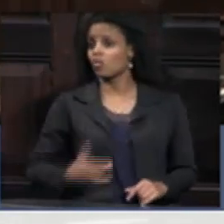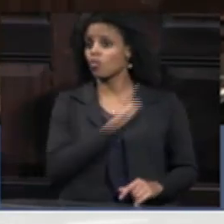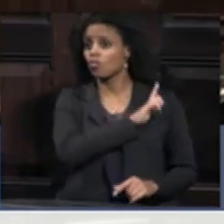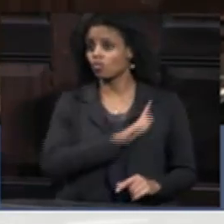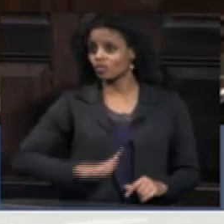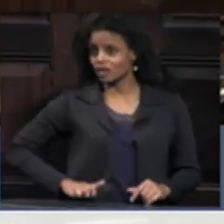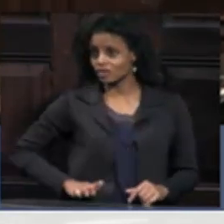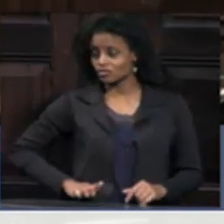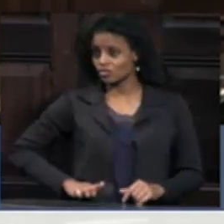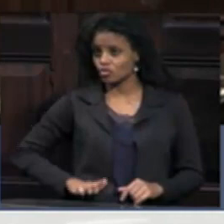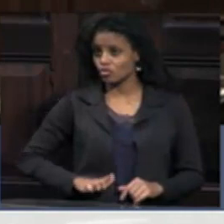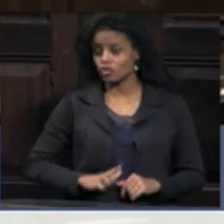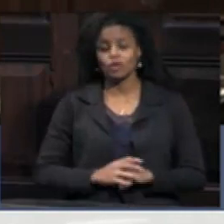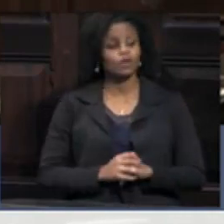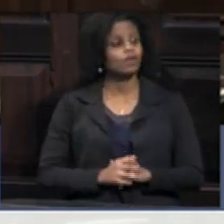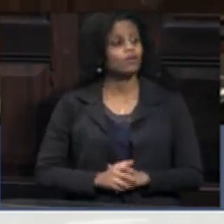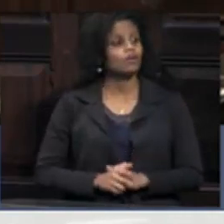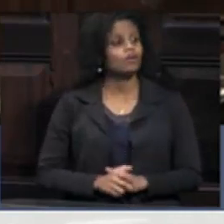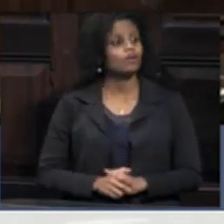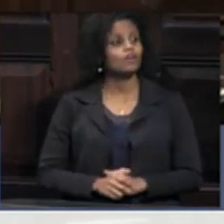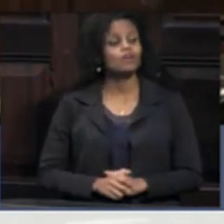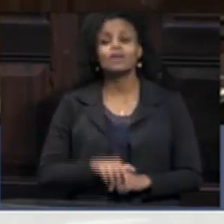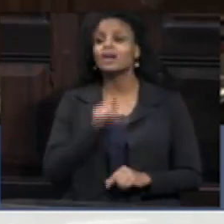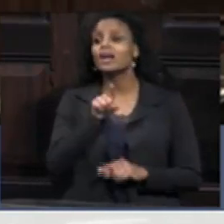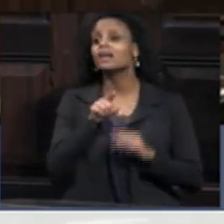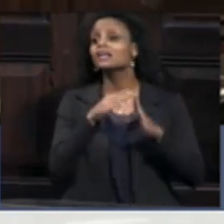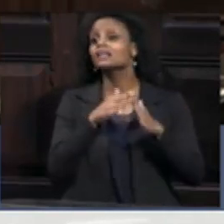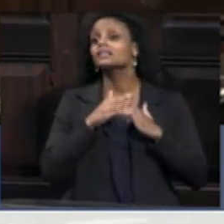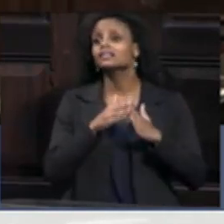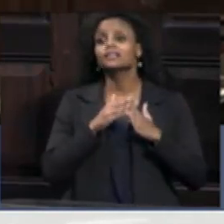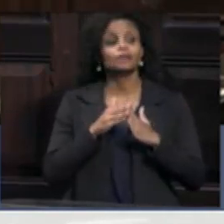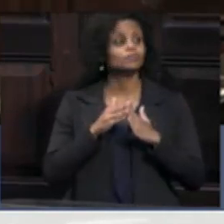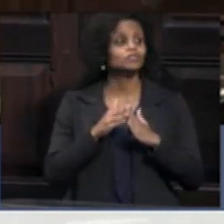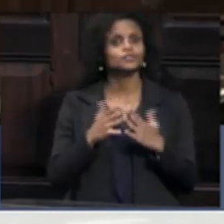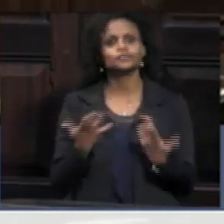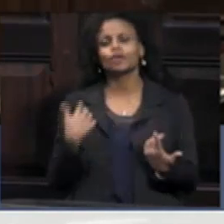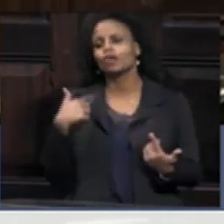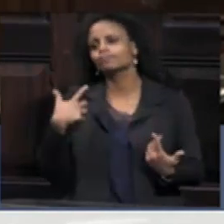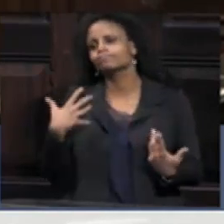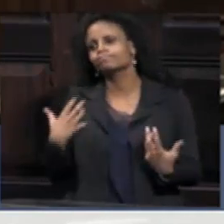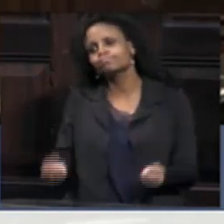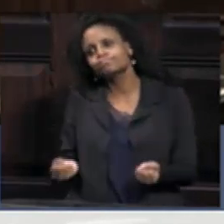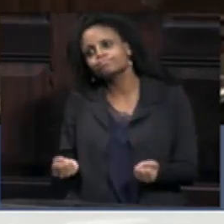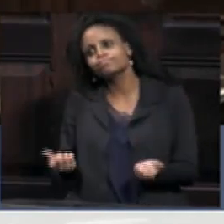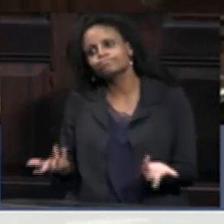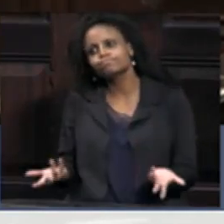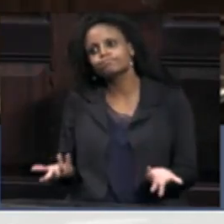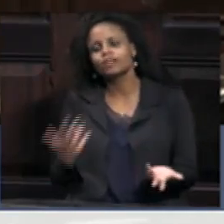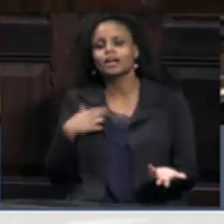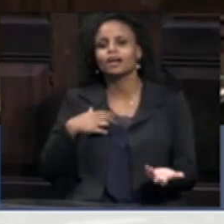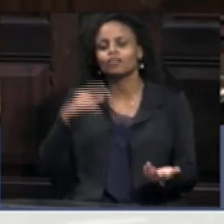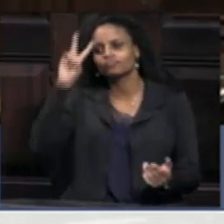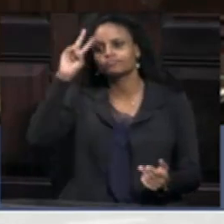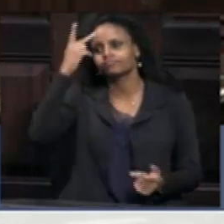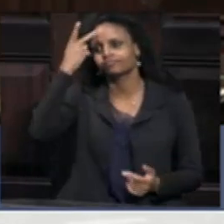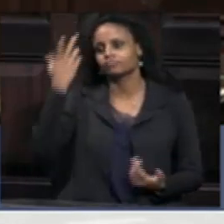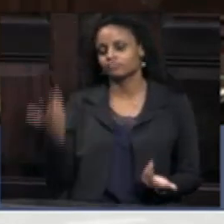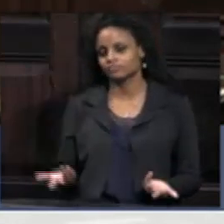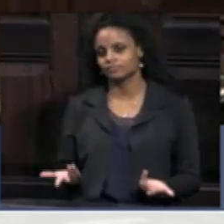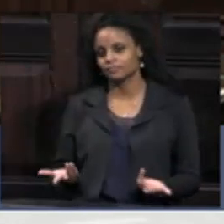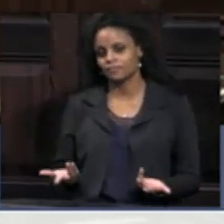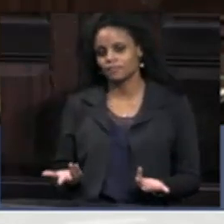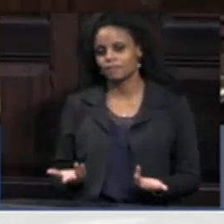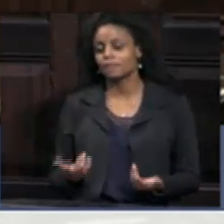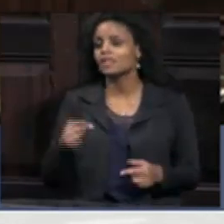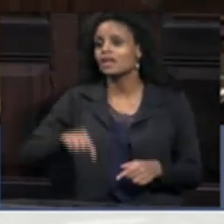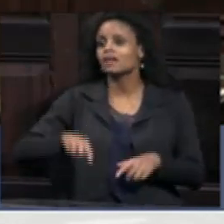ainda nem assumiu, está pedindo, e eles então vão mudar a sua posição.